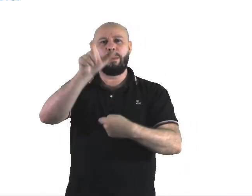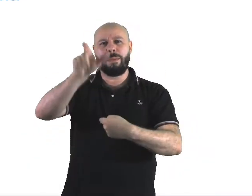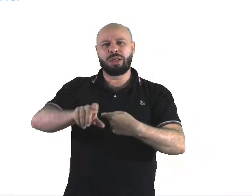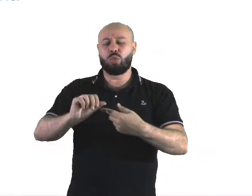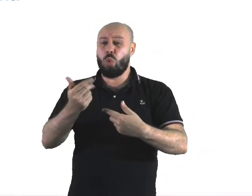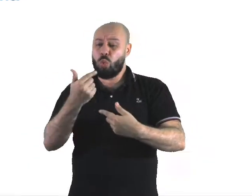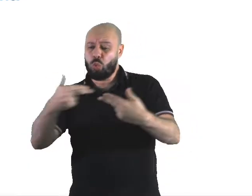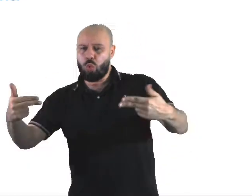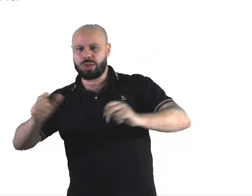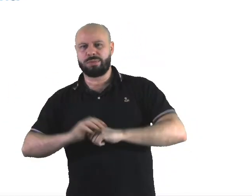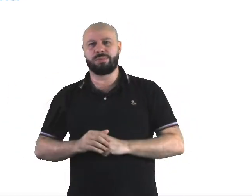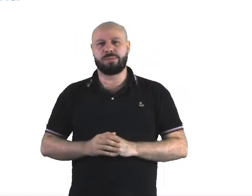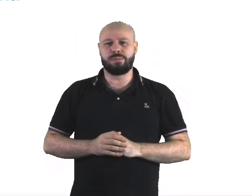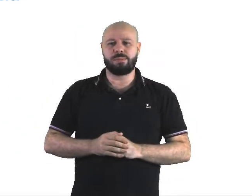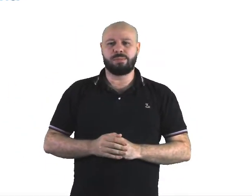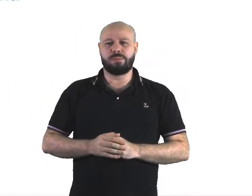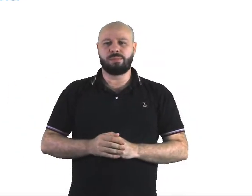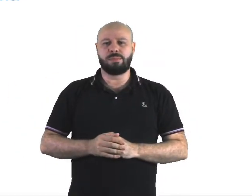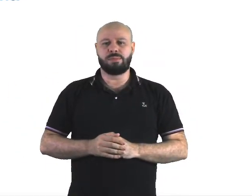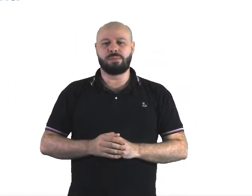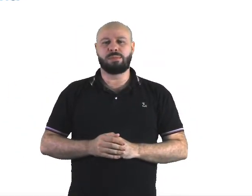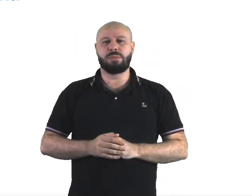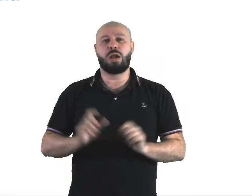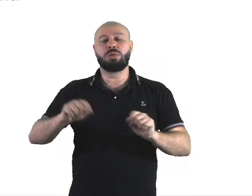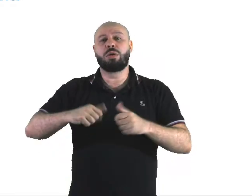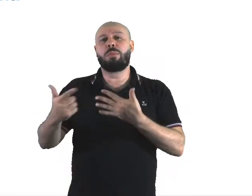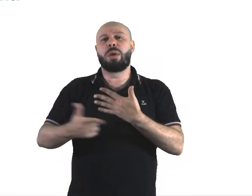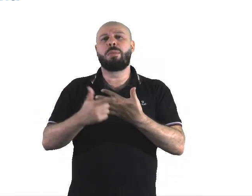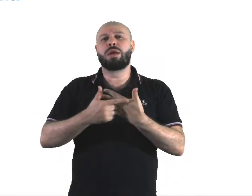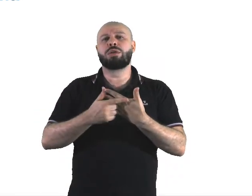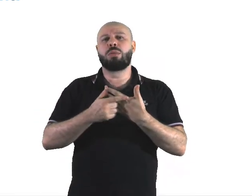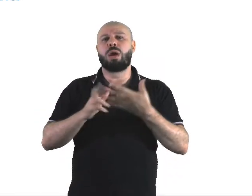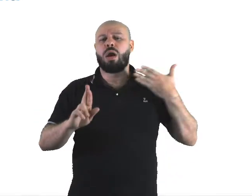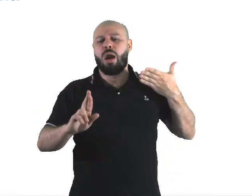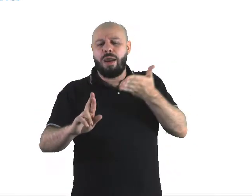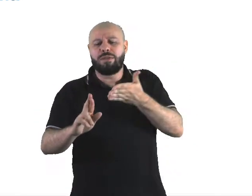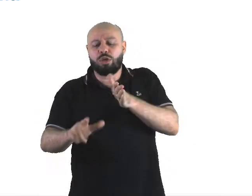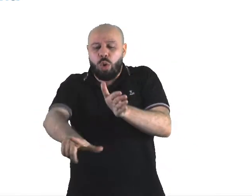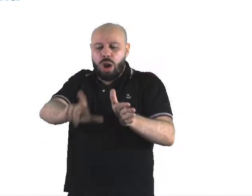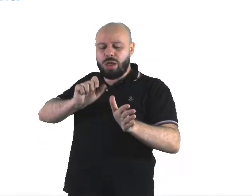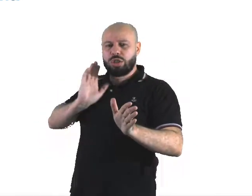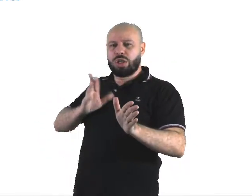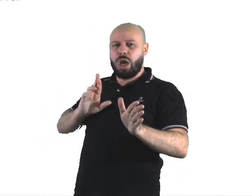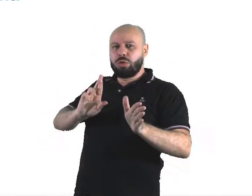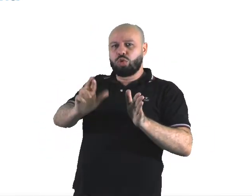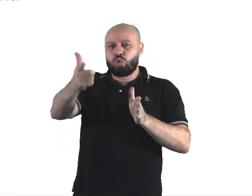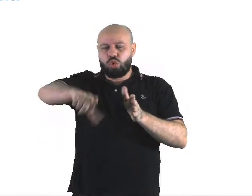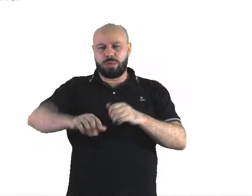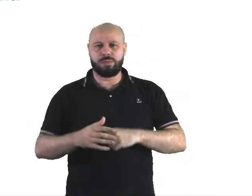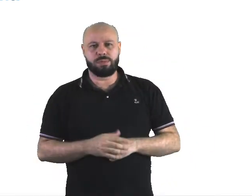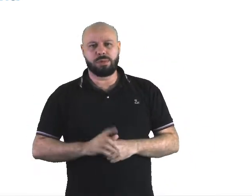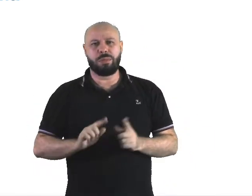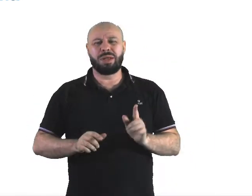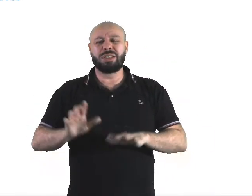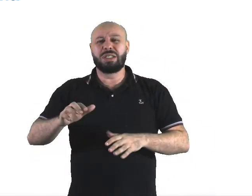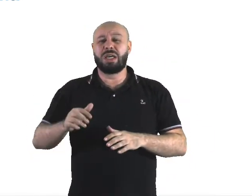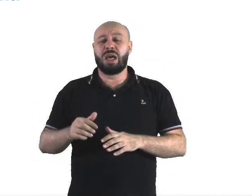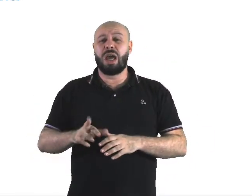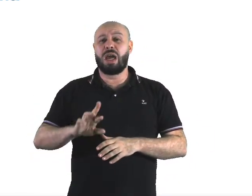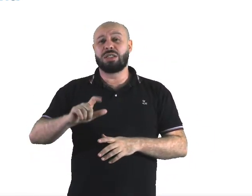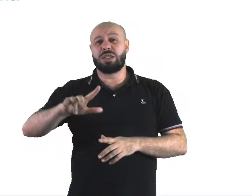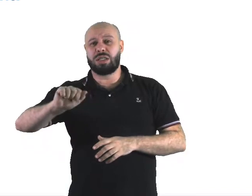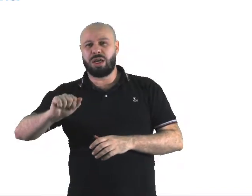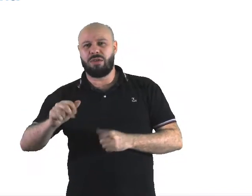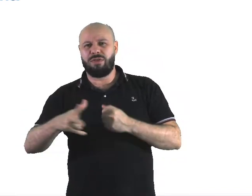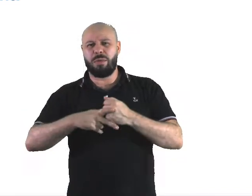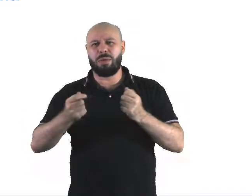ou coisas, exercendo o papel de referente do antecedente. Quando a regência verbal exigir os